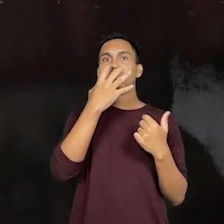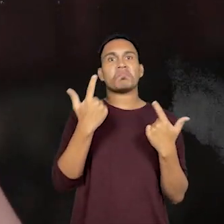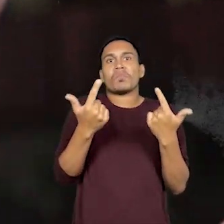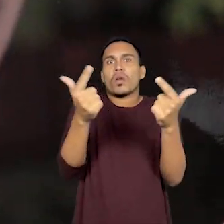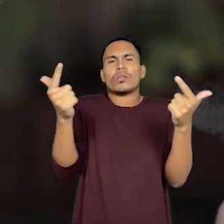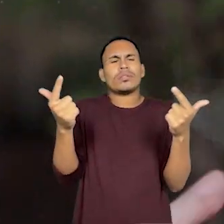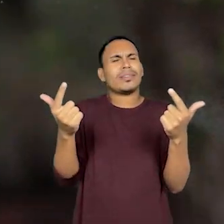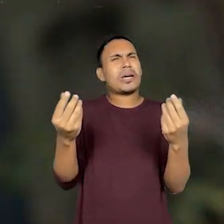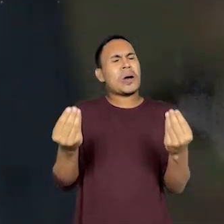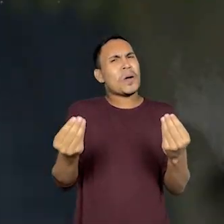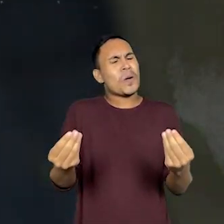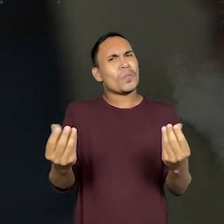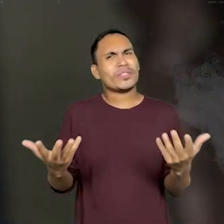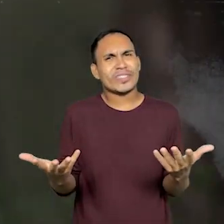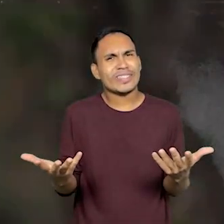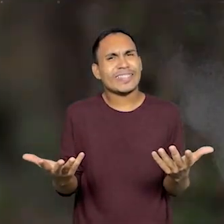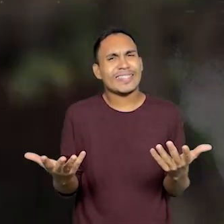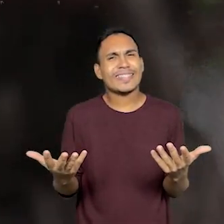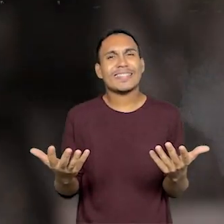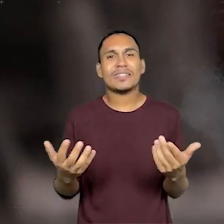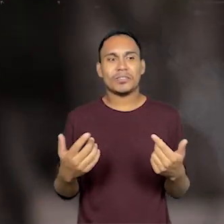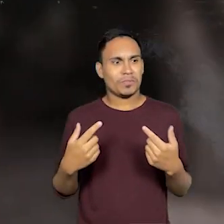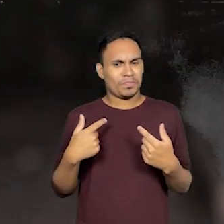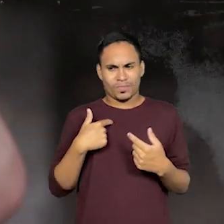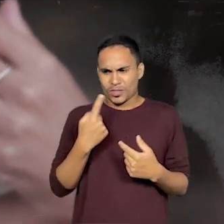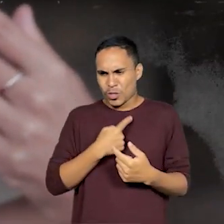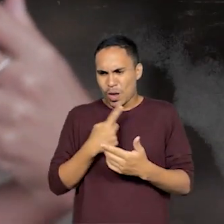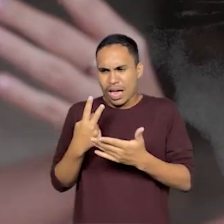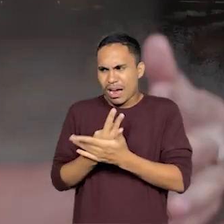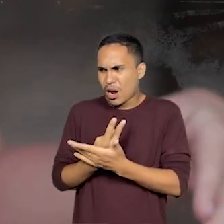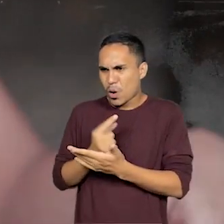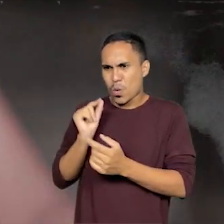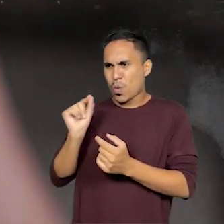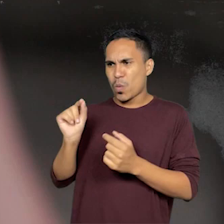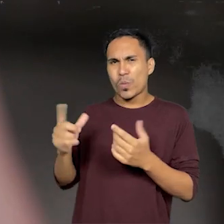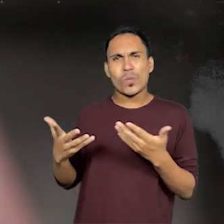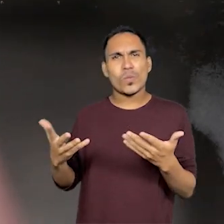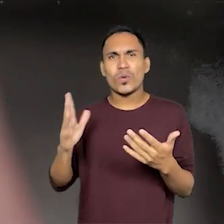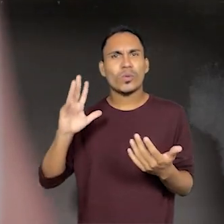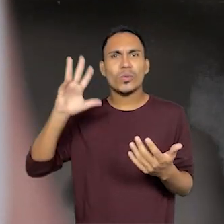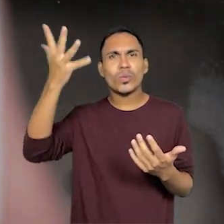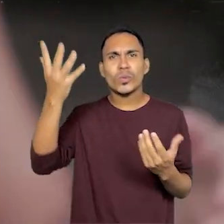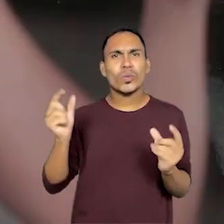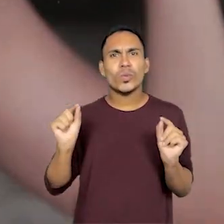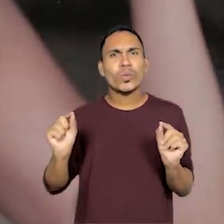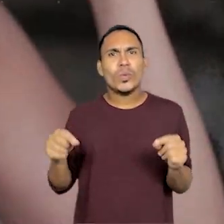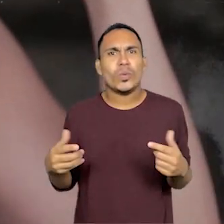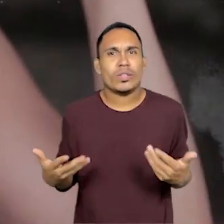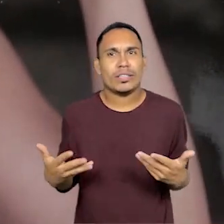Aí a gente, como assim? Onde que a gente está errando? O que está acontecendo?